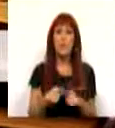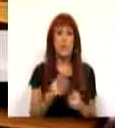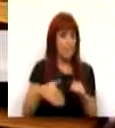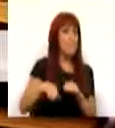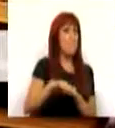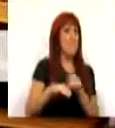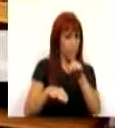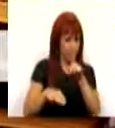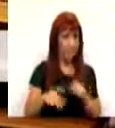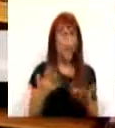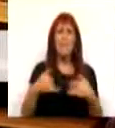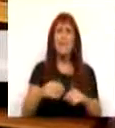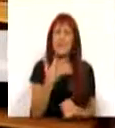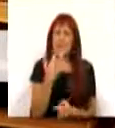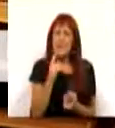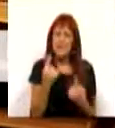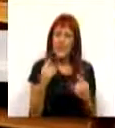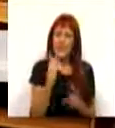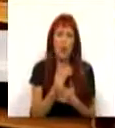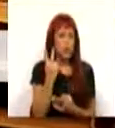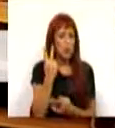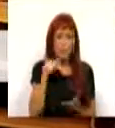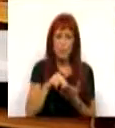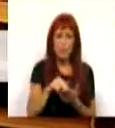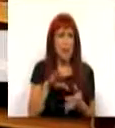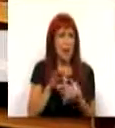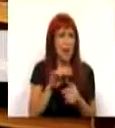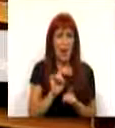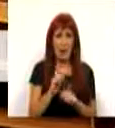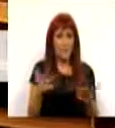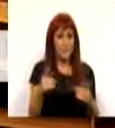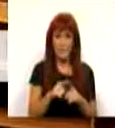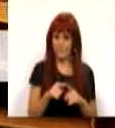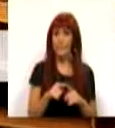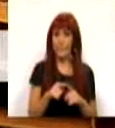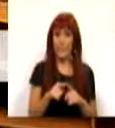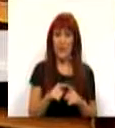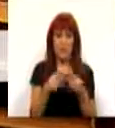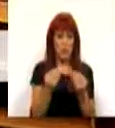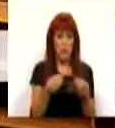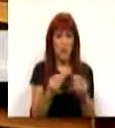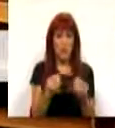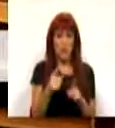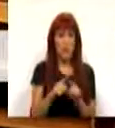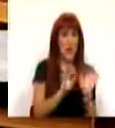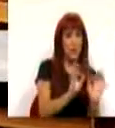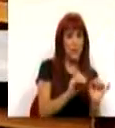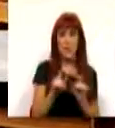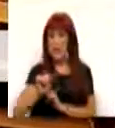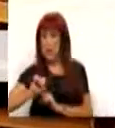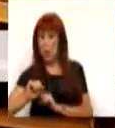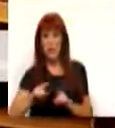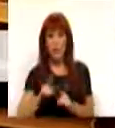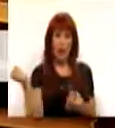passo. Mas, em rigor, há apenas 2 posições subjacentes a essas resoluções, a favor e contra